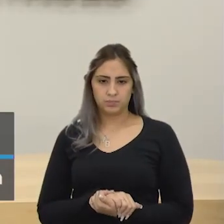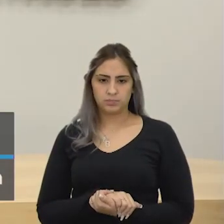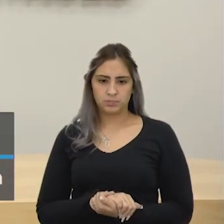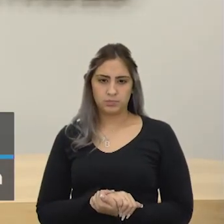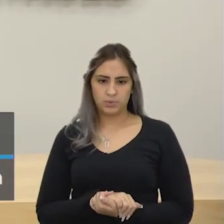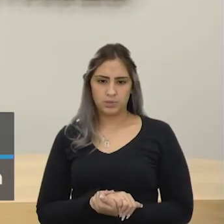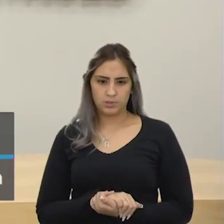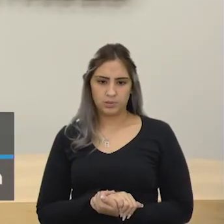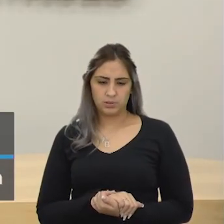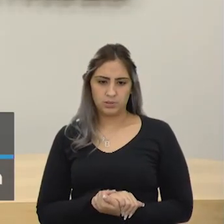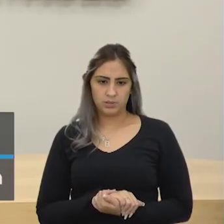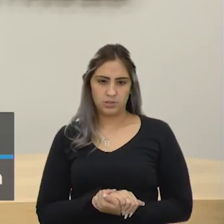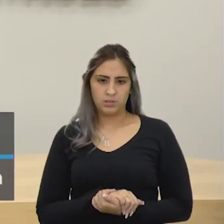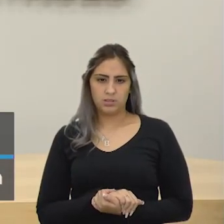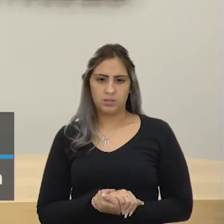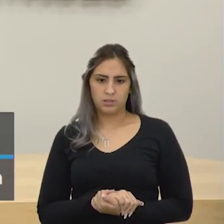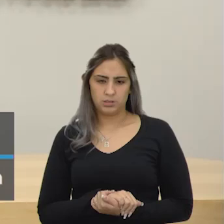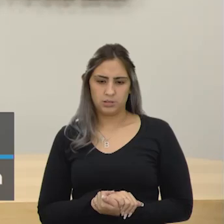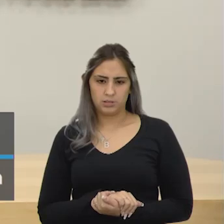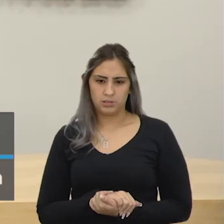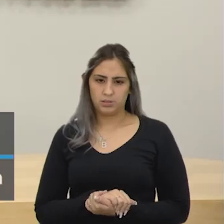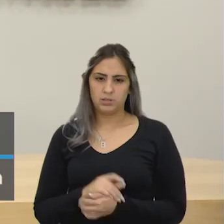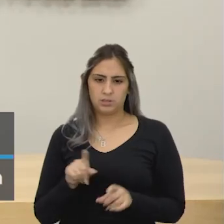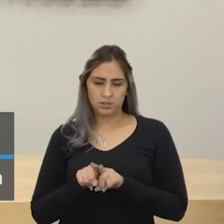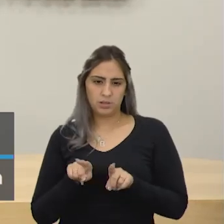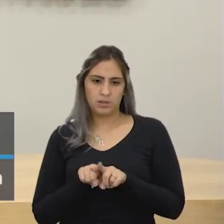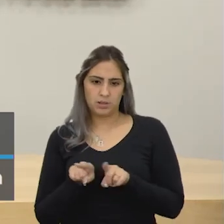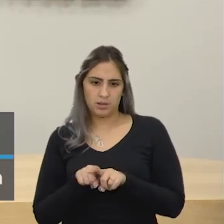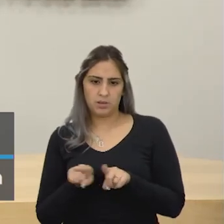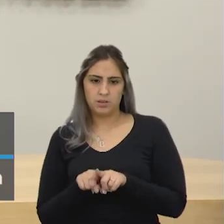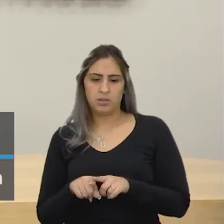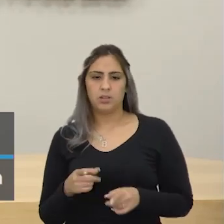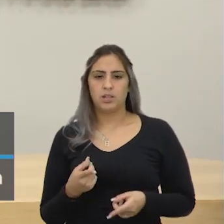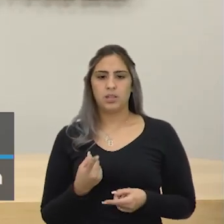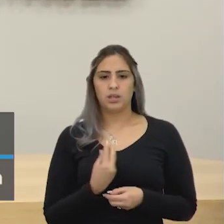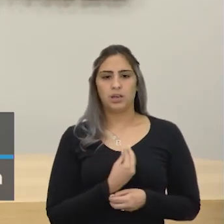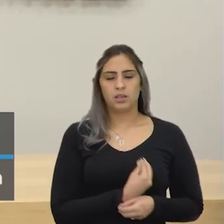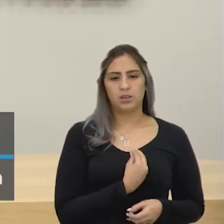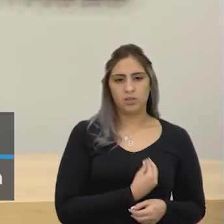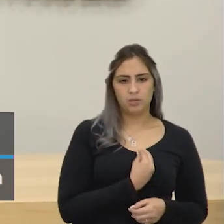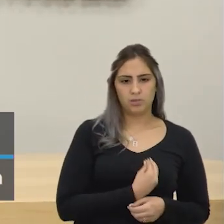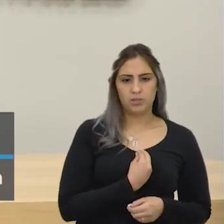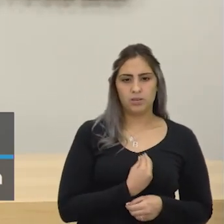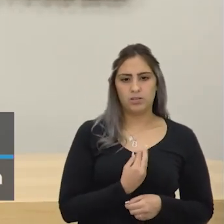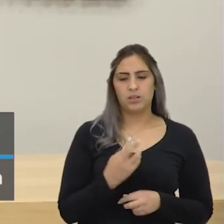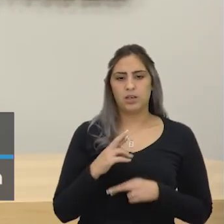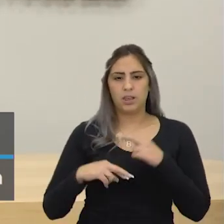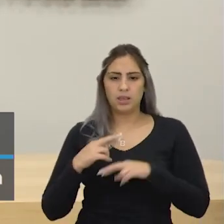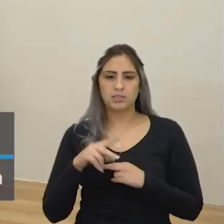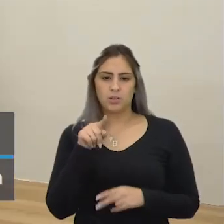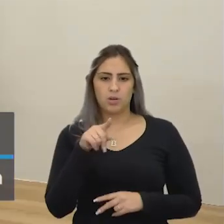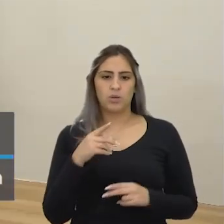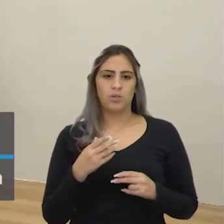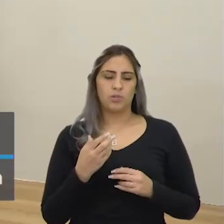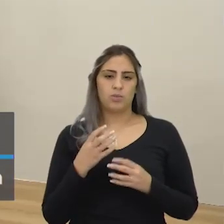certos vestígios com gelo ali, misturou com gelo também, que veio, né, com relação aí para o espaço, para a